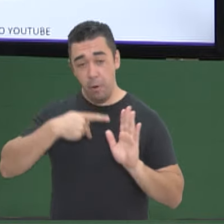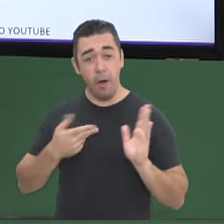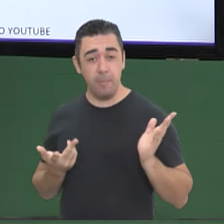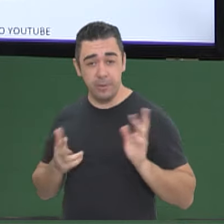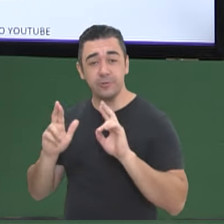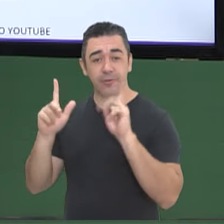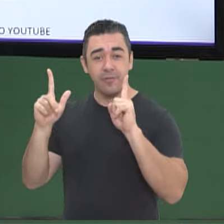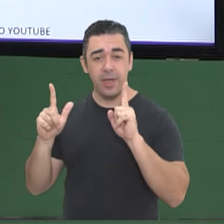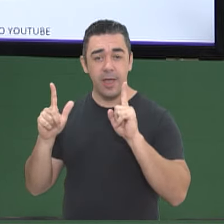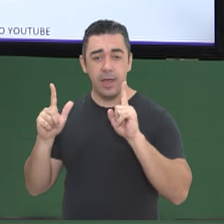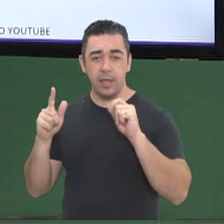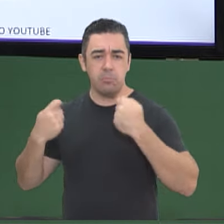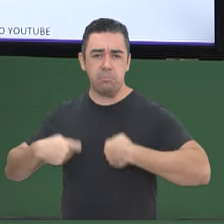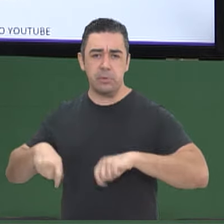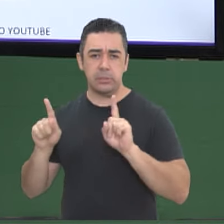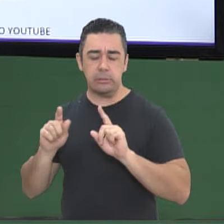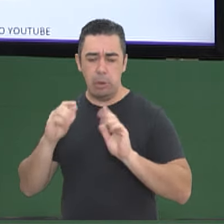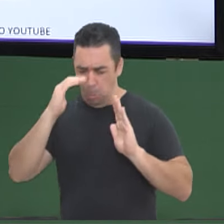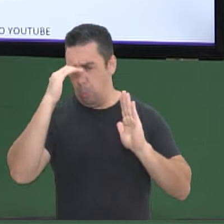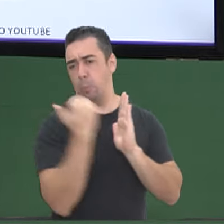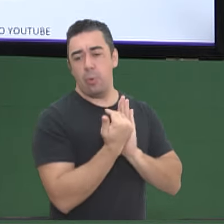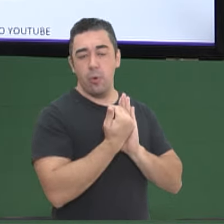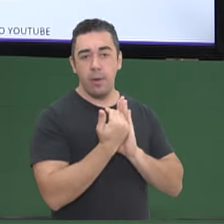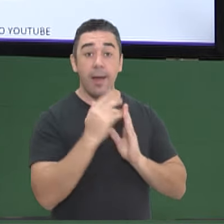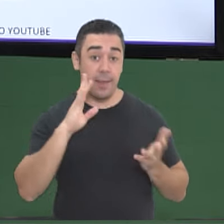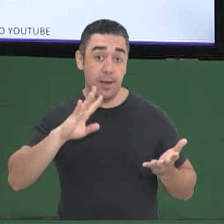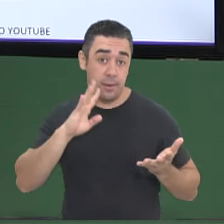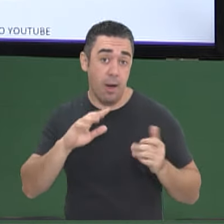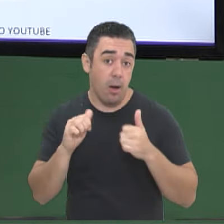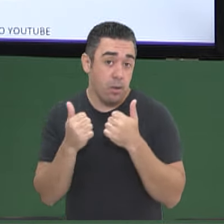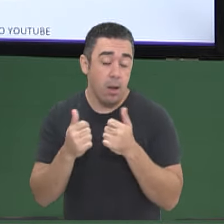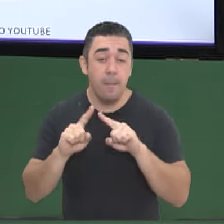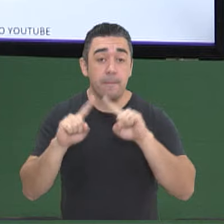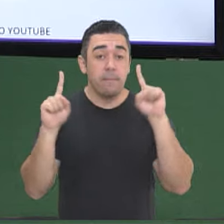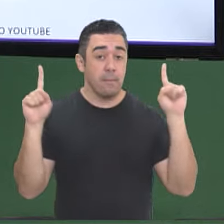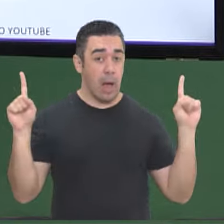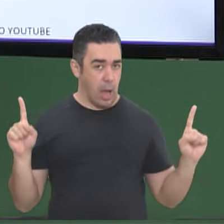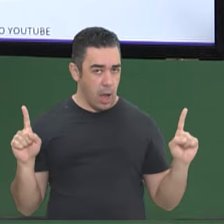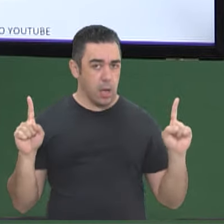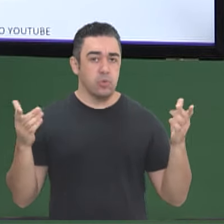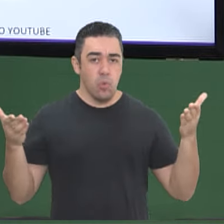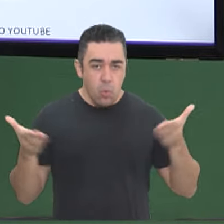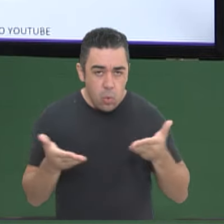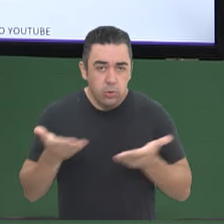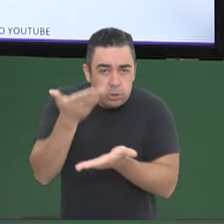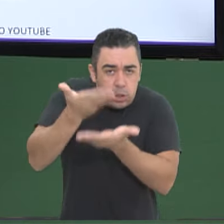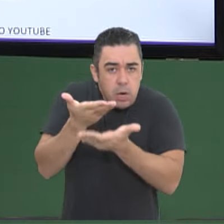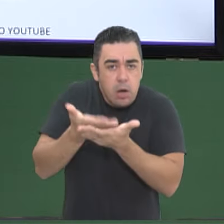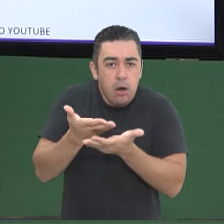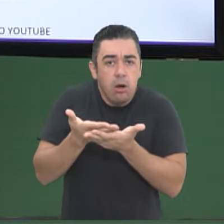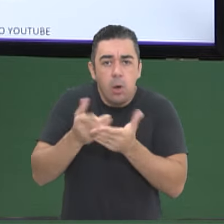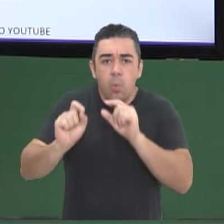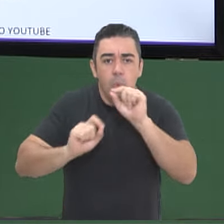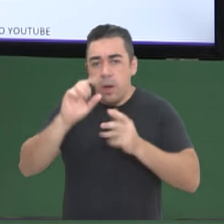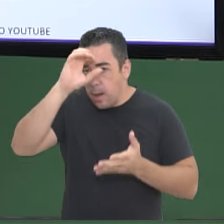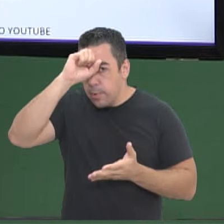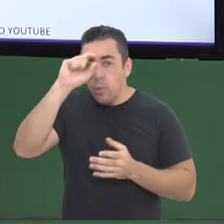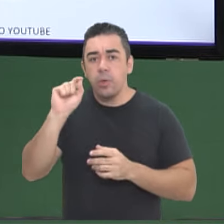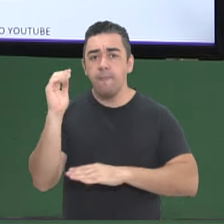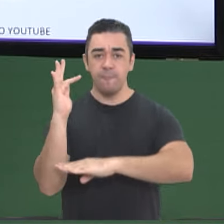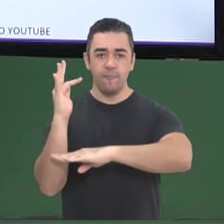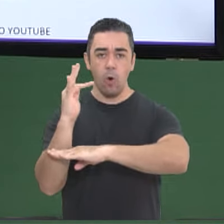bastante informal. E isso é bacana, lógico. Porém, nós vamos ver aqui na nossa aula as questões mais